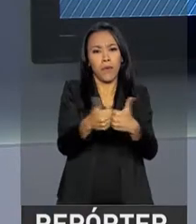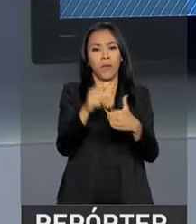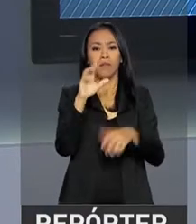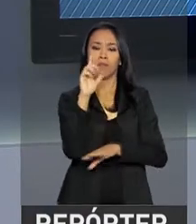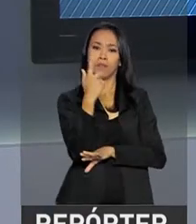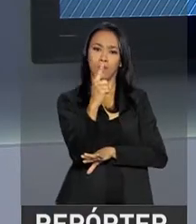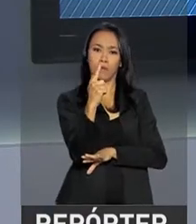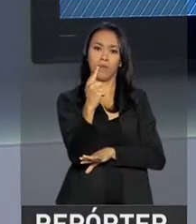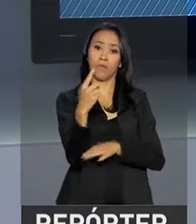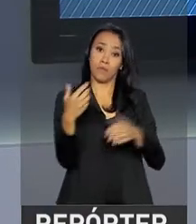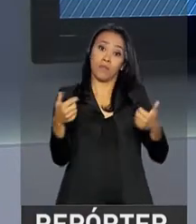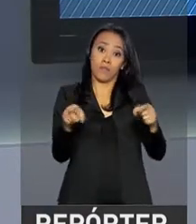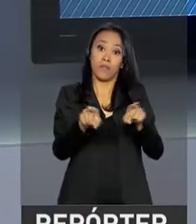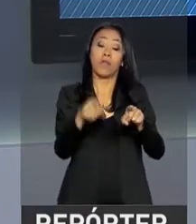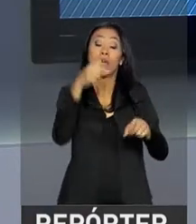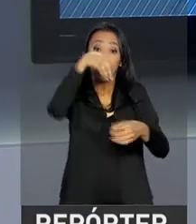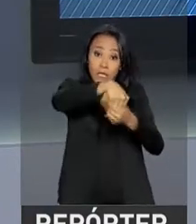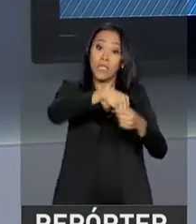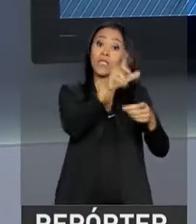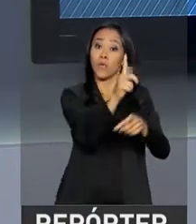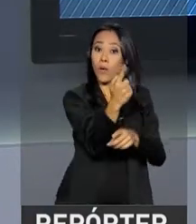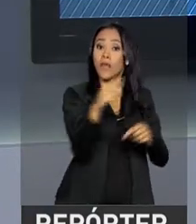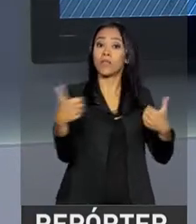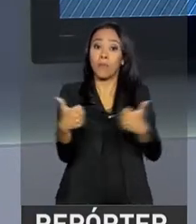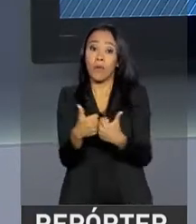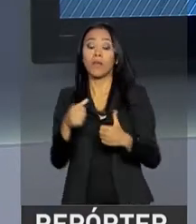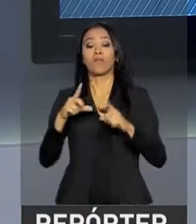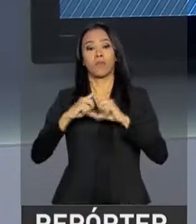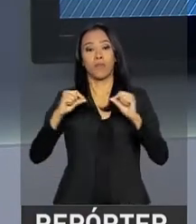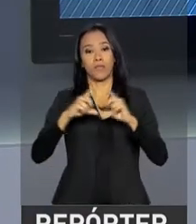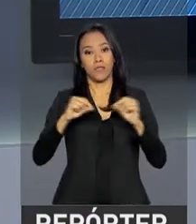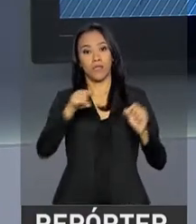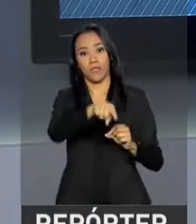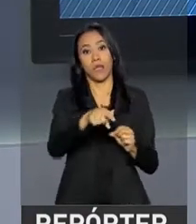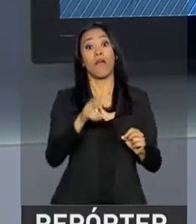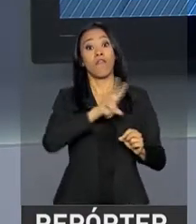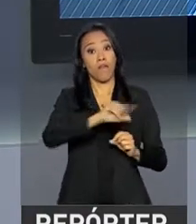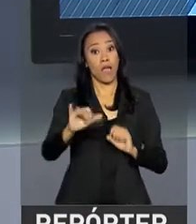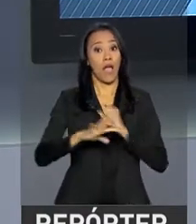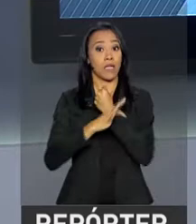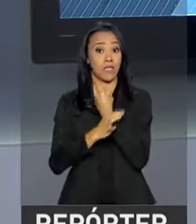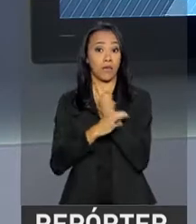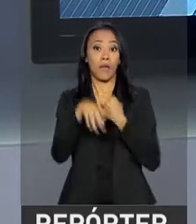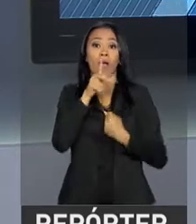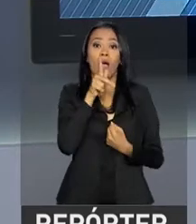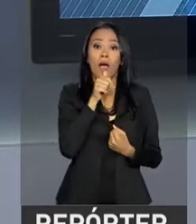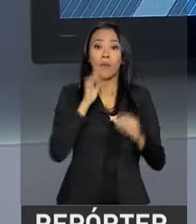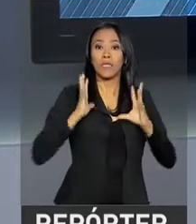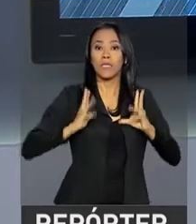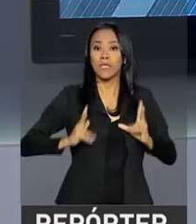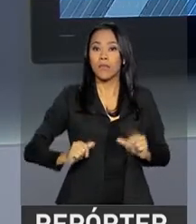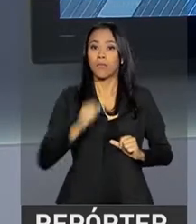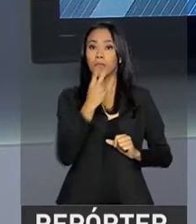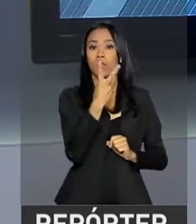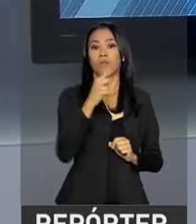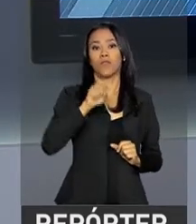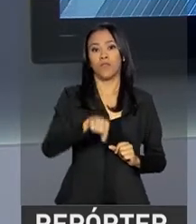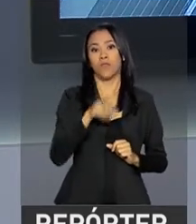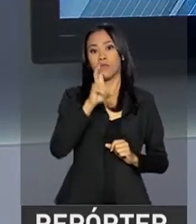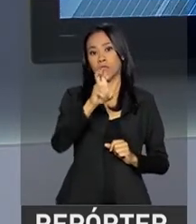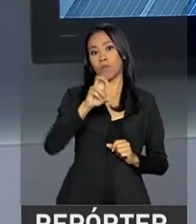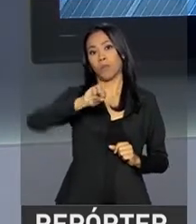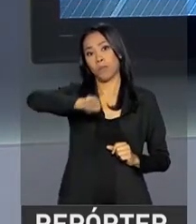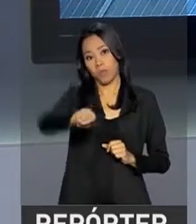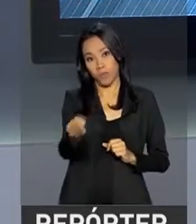a retomada das obras do sistema vai assegurar água potável para 2,5 milhões de pessoas a construção do complexo